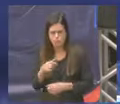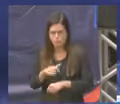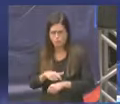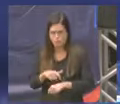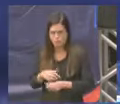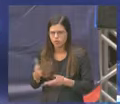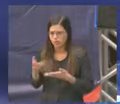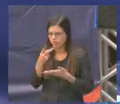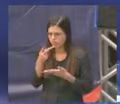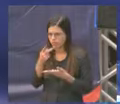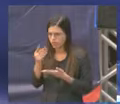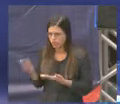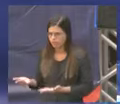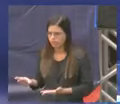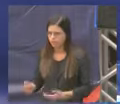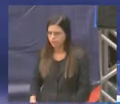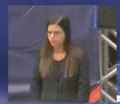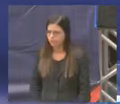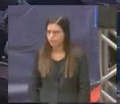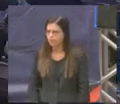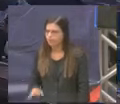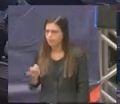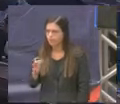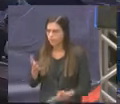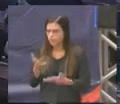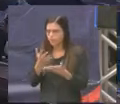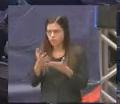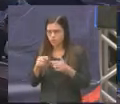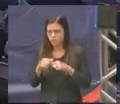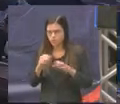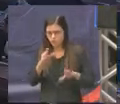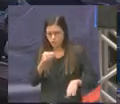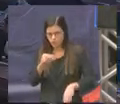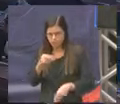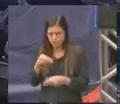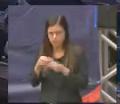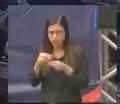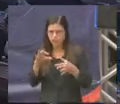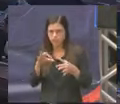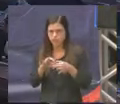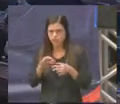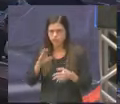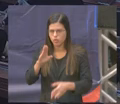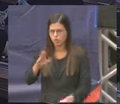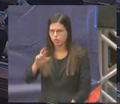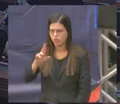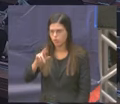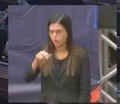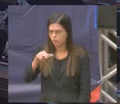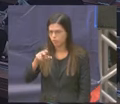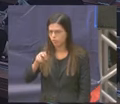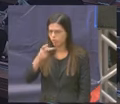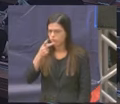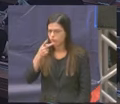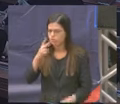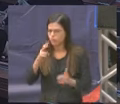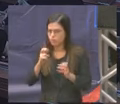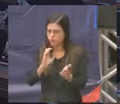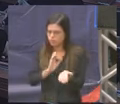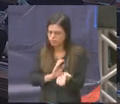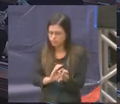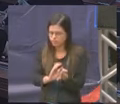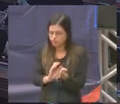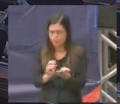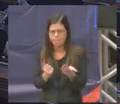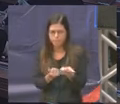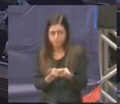Marcelo? Eu só queria fazer uma contribuição com relação ao que o Bruno falou sobre fomento, porque foi o